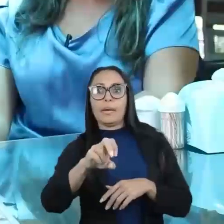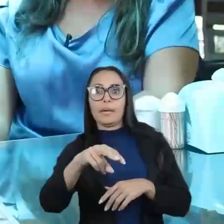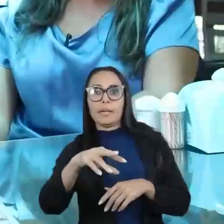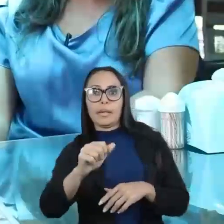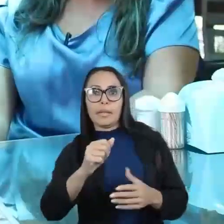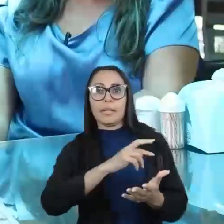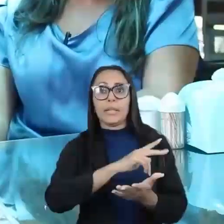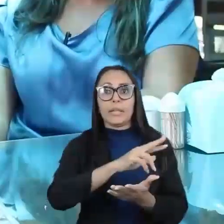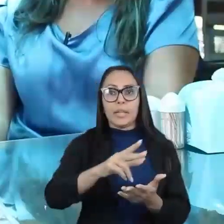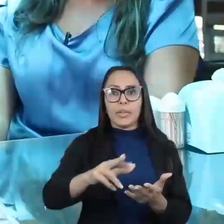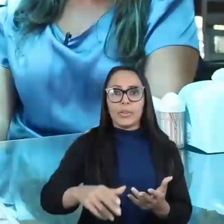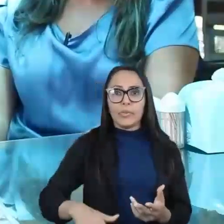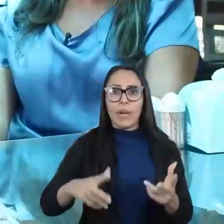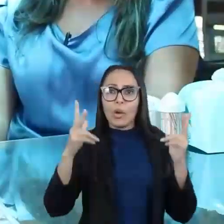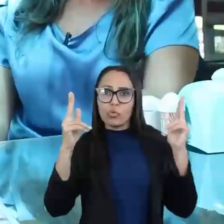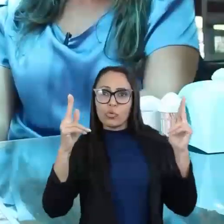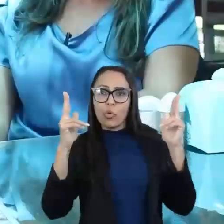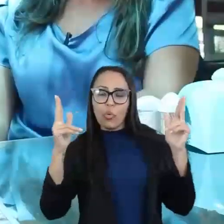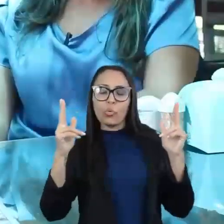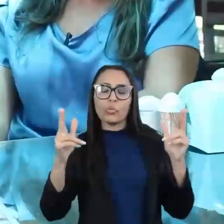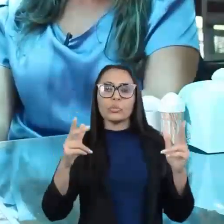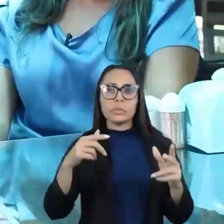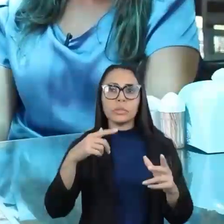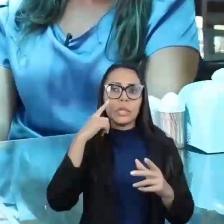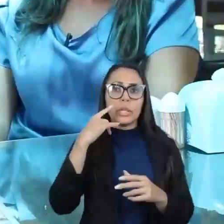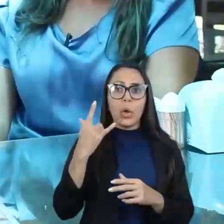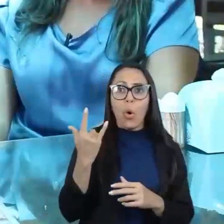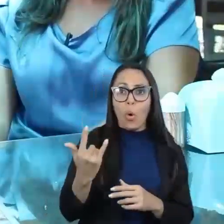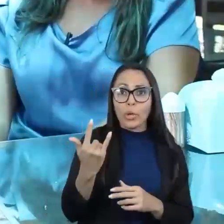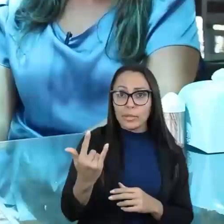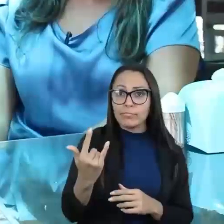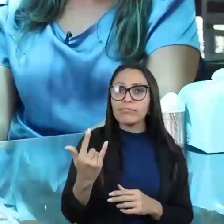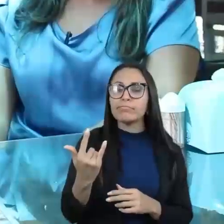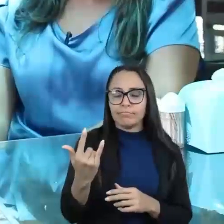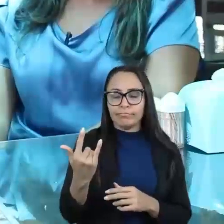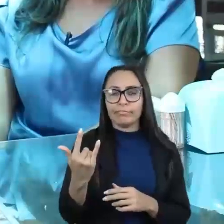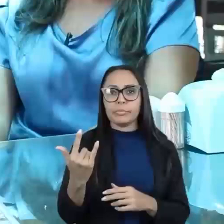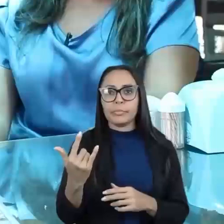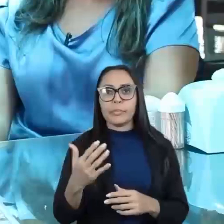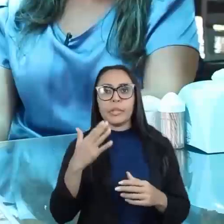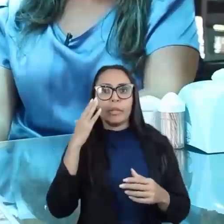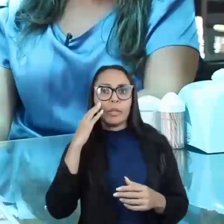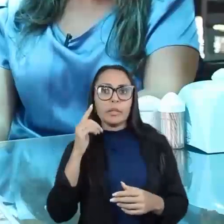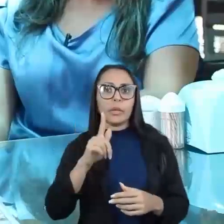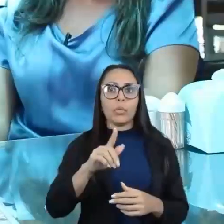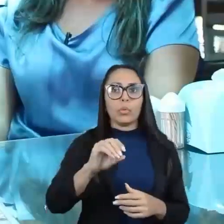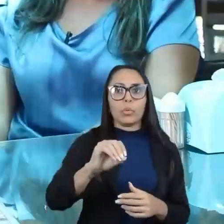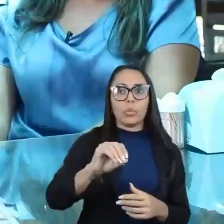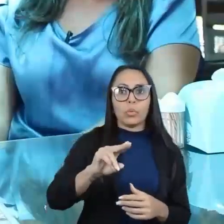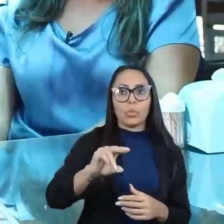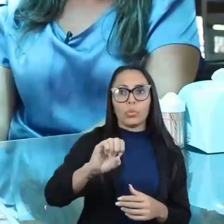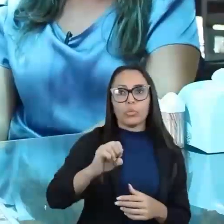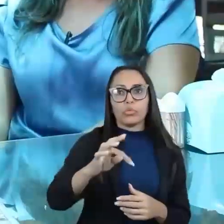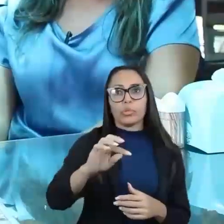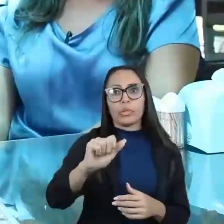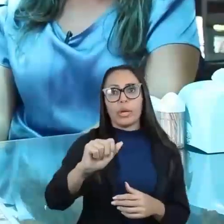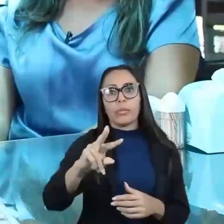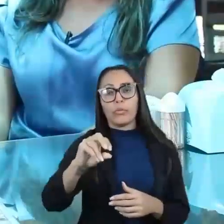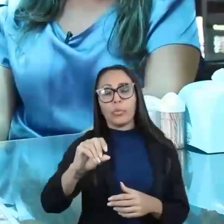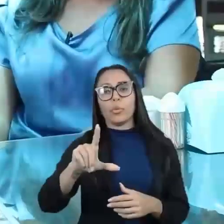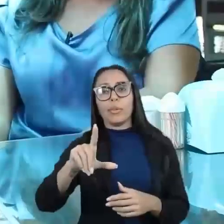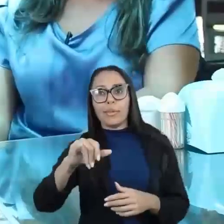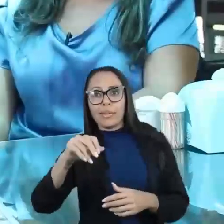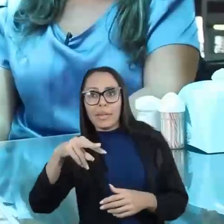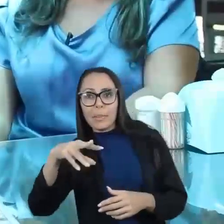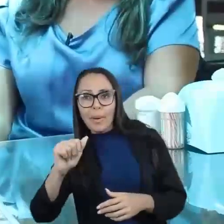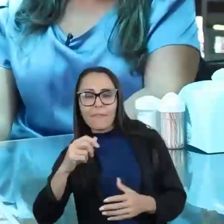vários shows sempre. Recentemente teve shows de rock, teve Gustavo Lima, vários artistas, Anitta, que isso